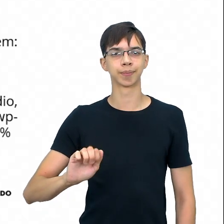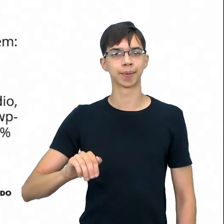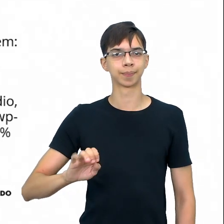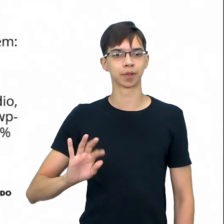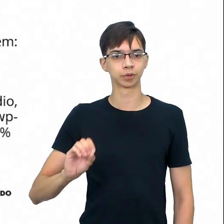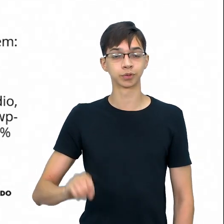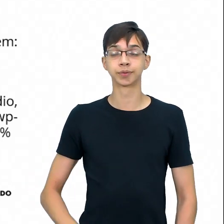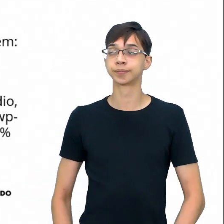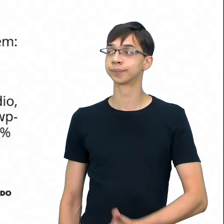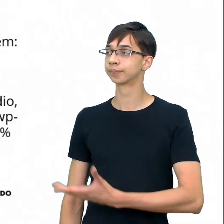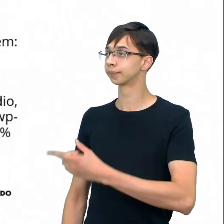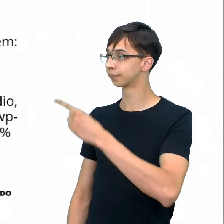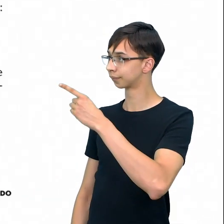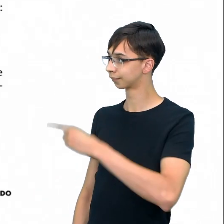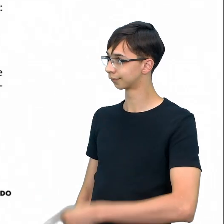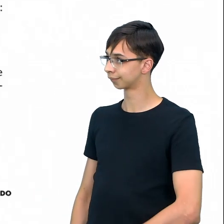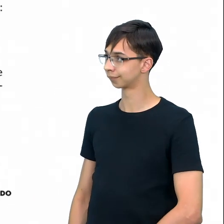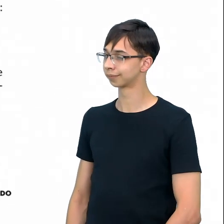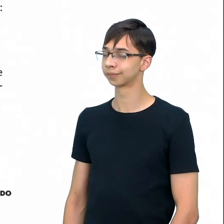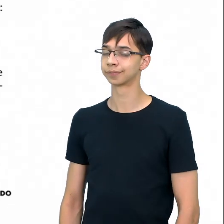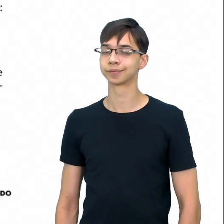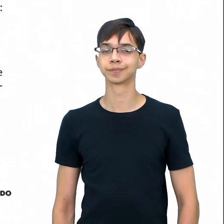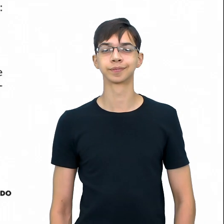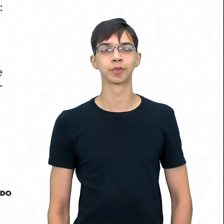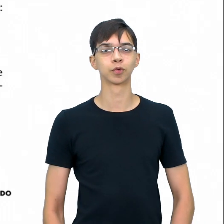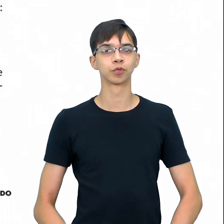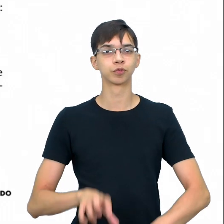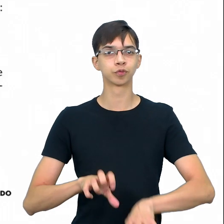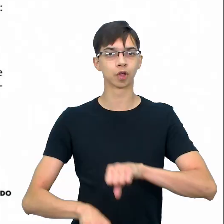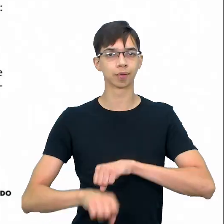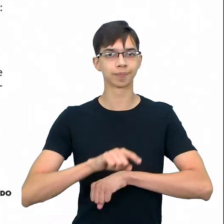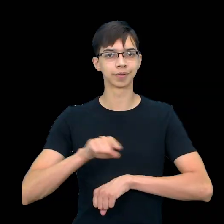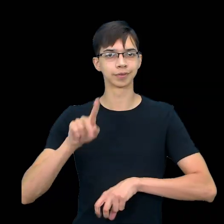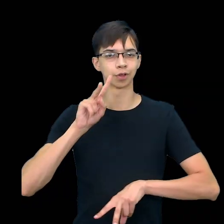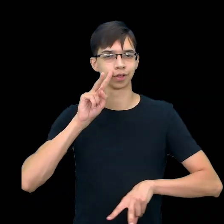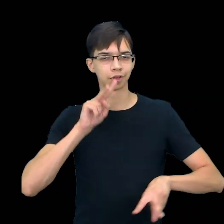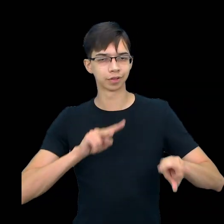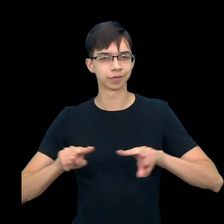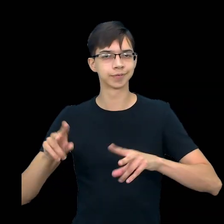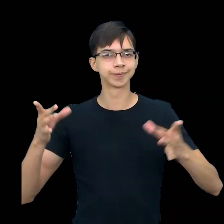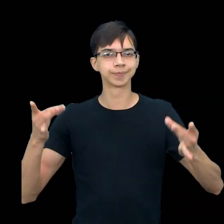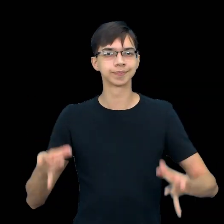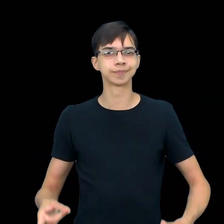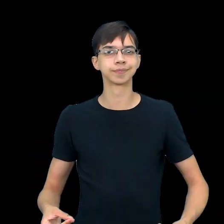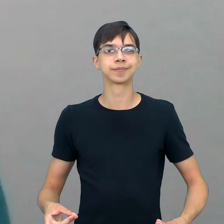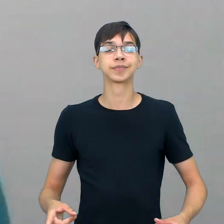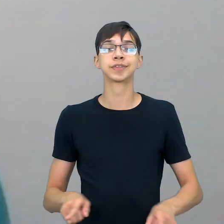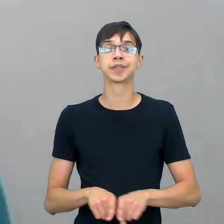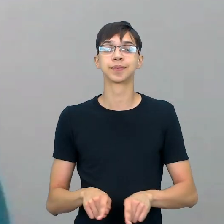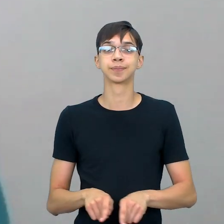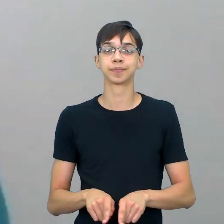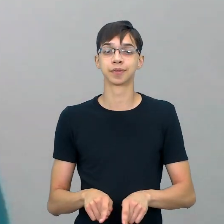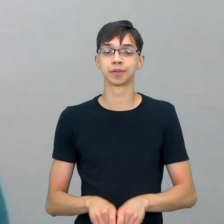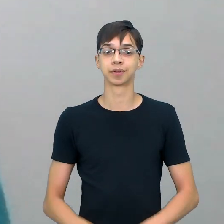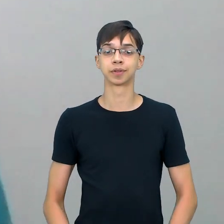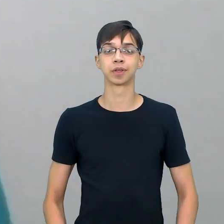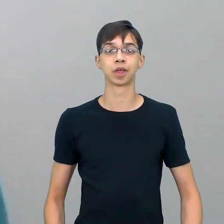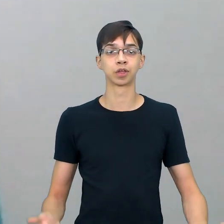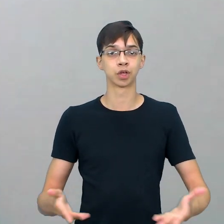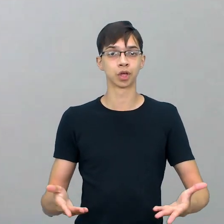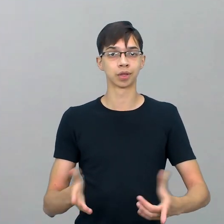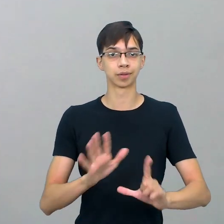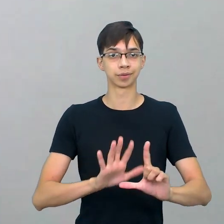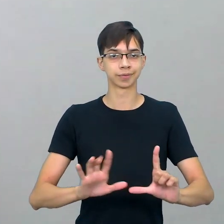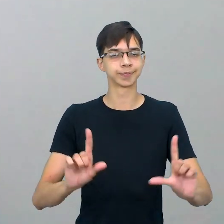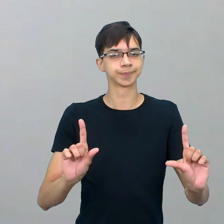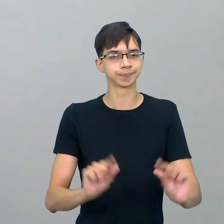da nossa formação para vocês. E também vou passar aqui, vou parar a apresentação para eu poder